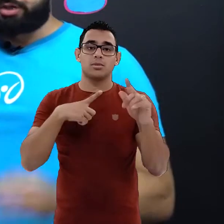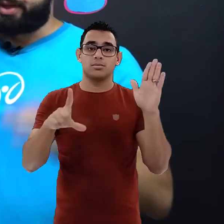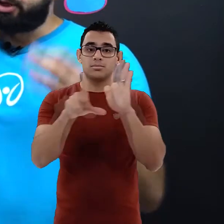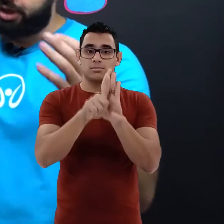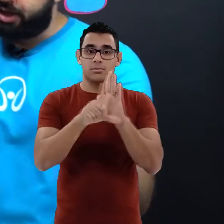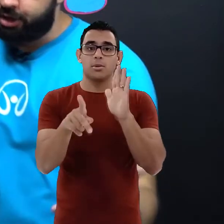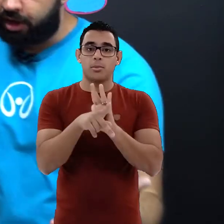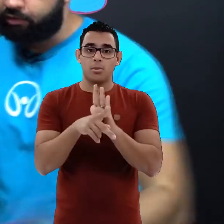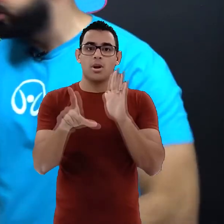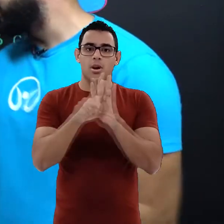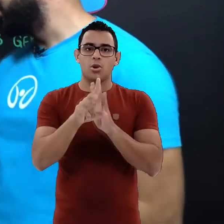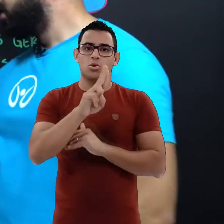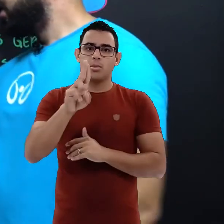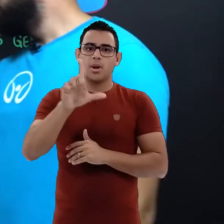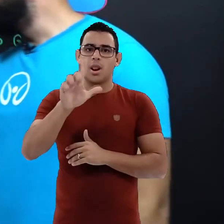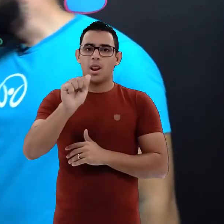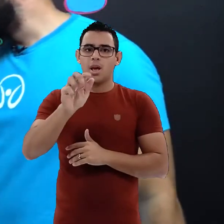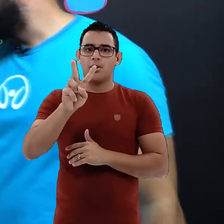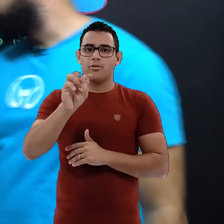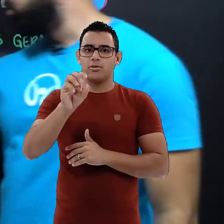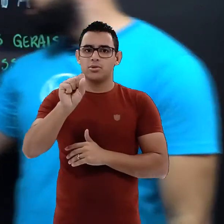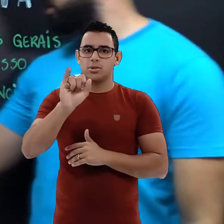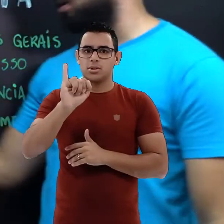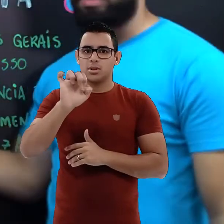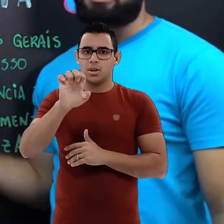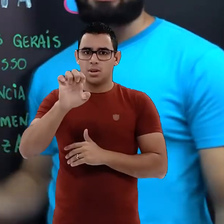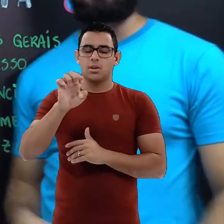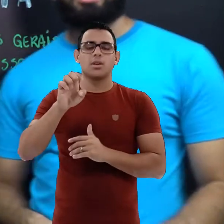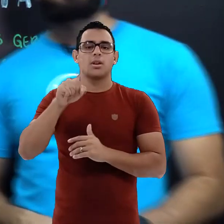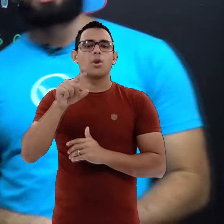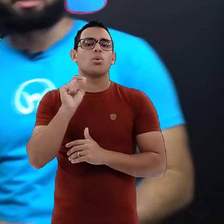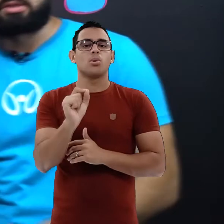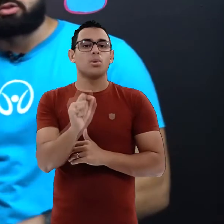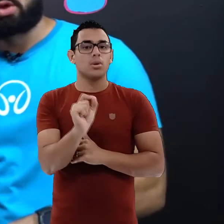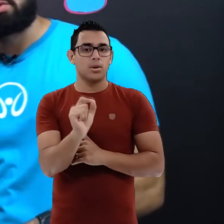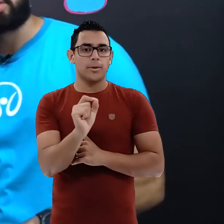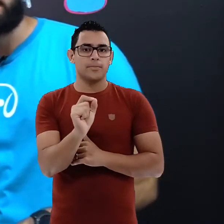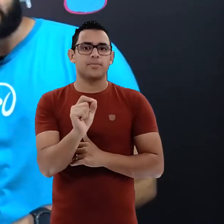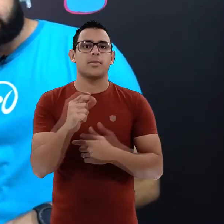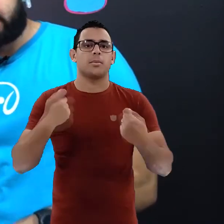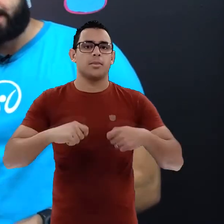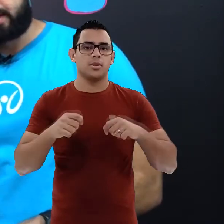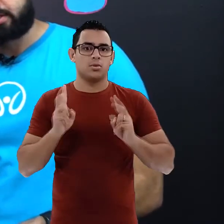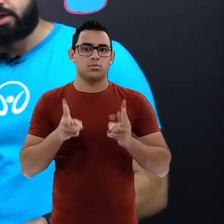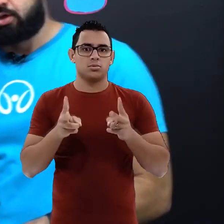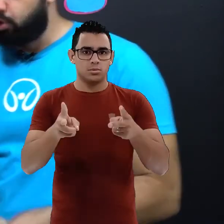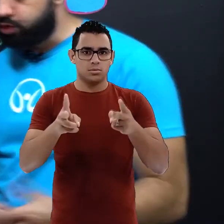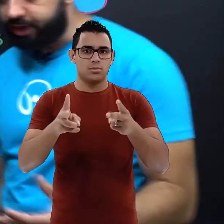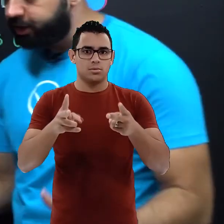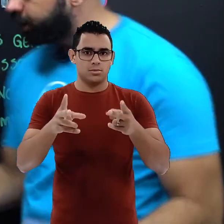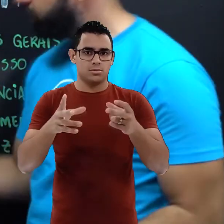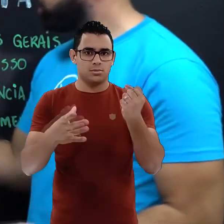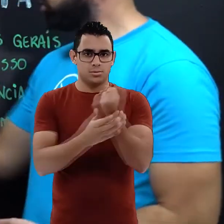lei, chamada de lei de Lavoisier, que diz da conservação das massas, ou a conservação da massa.